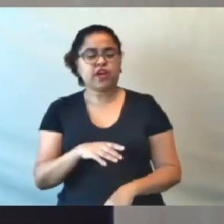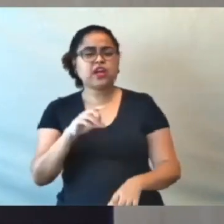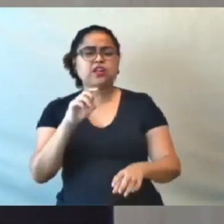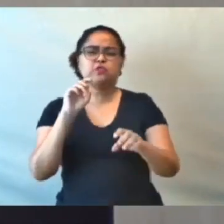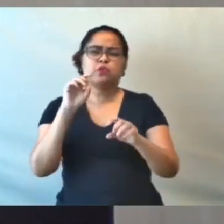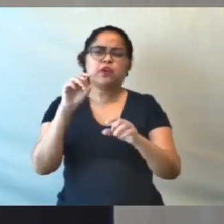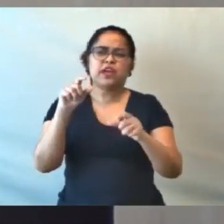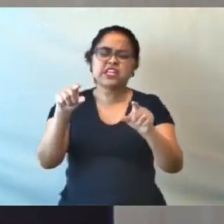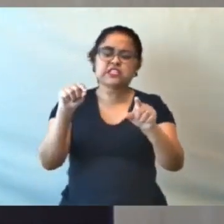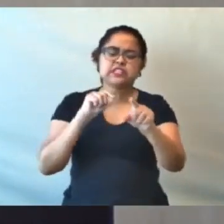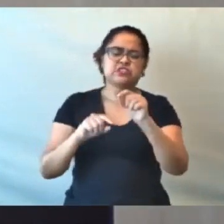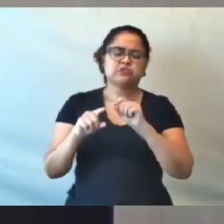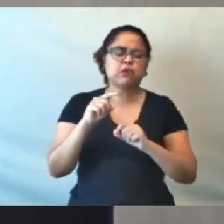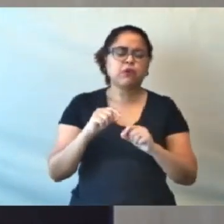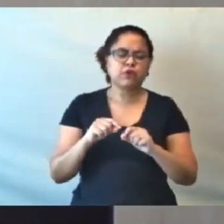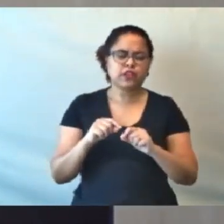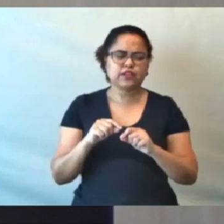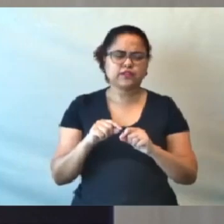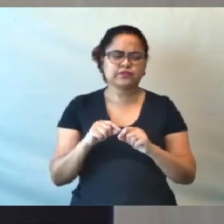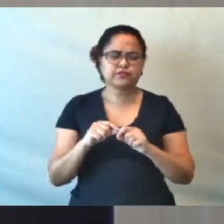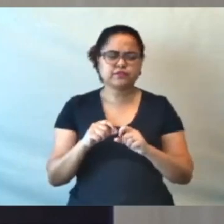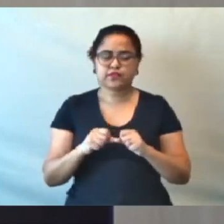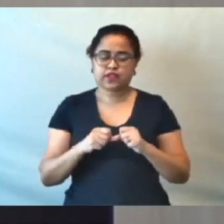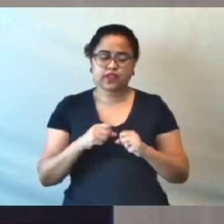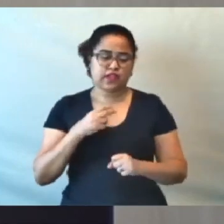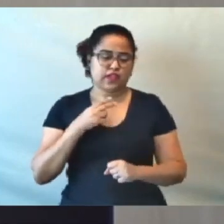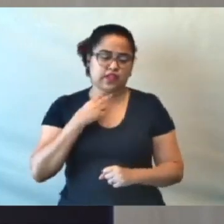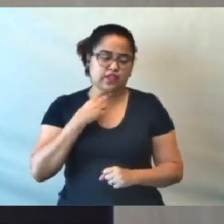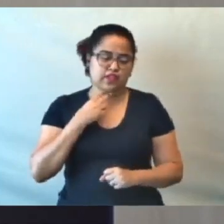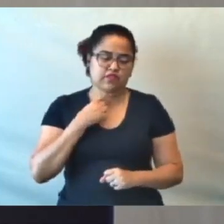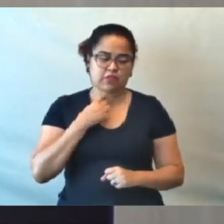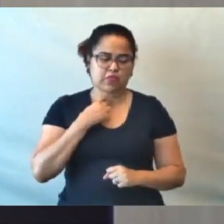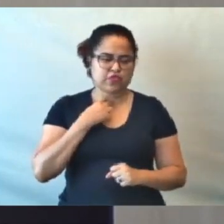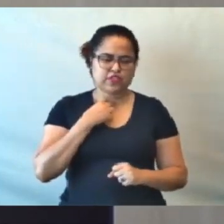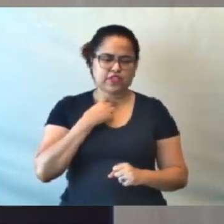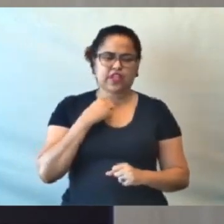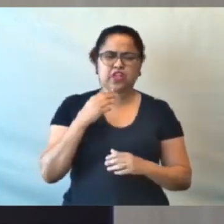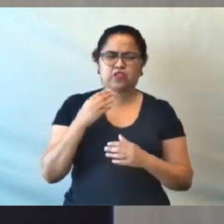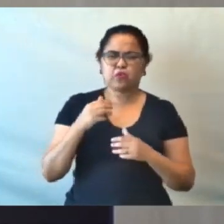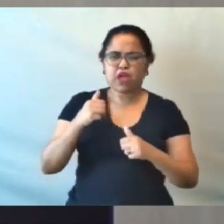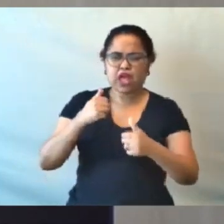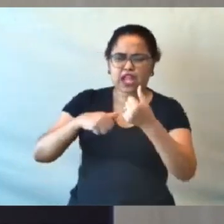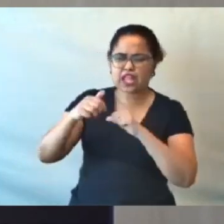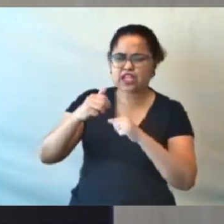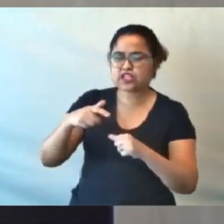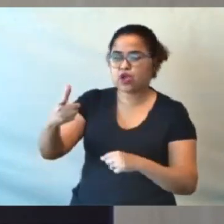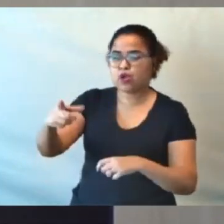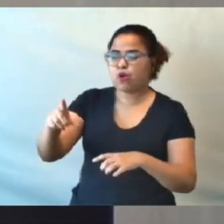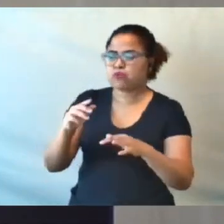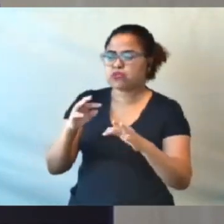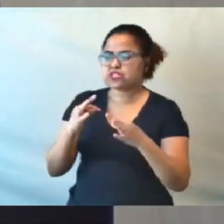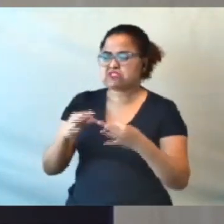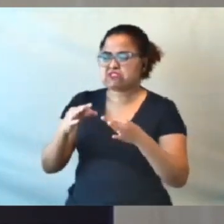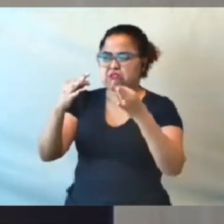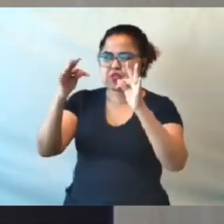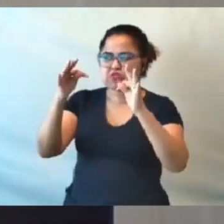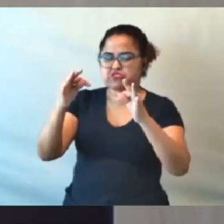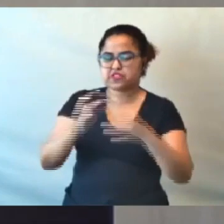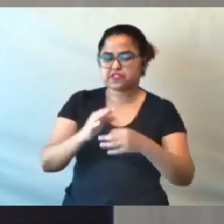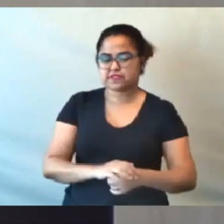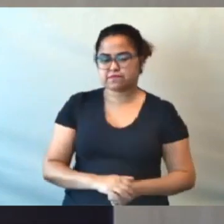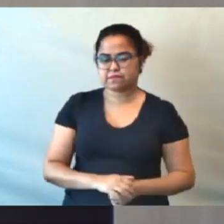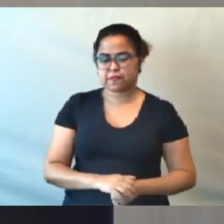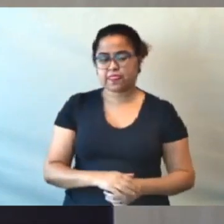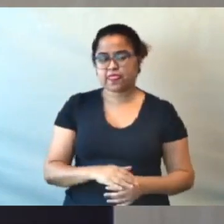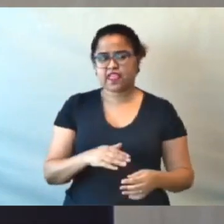possibilidade de análise de outras tecnologias. E aí a gente chega no momento onde a gente vê, pela própria avaliação